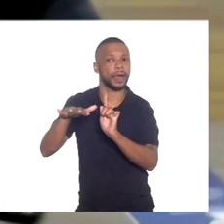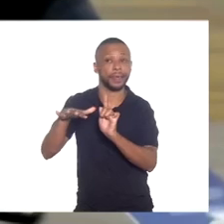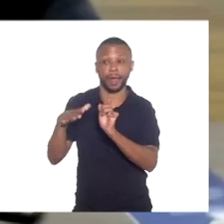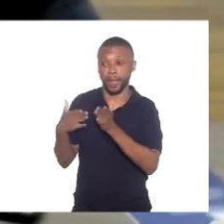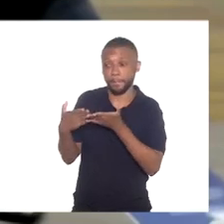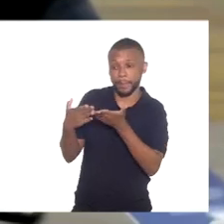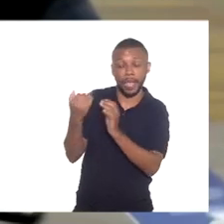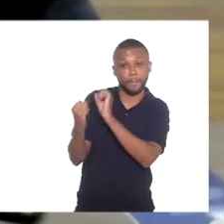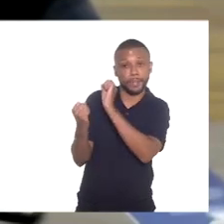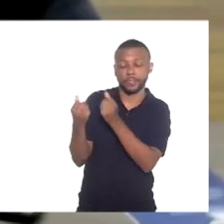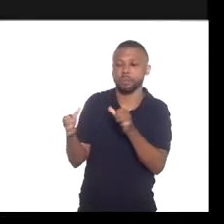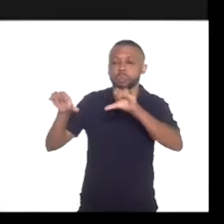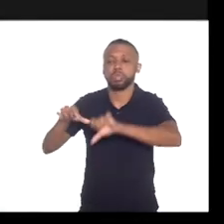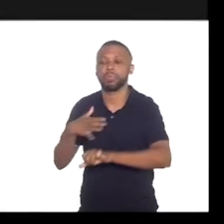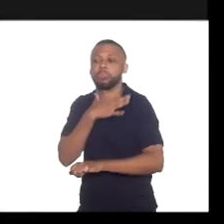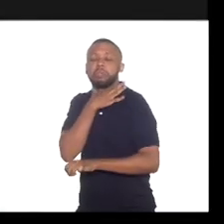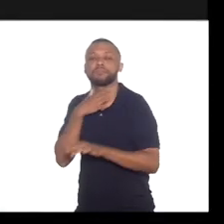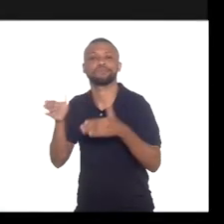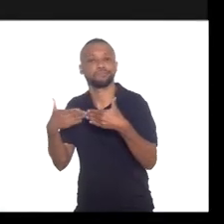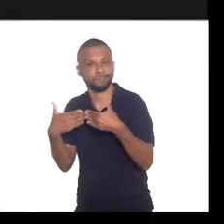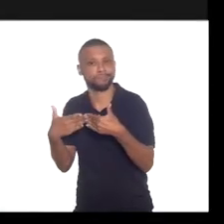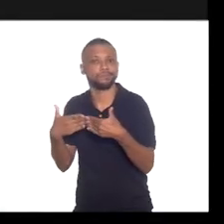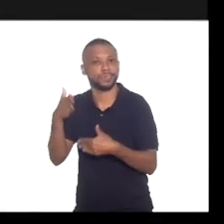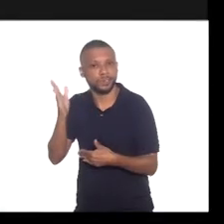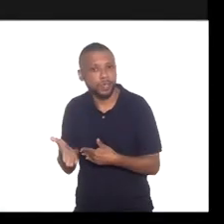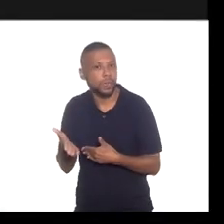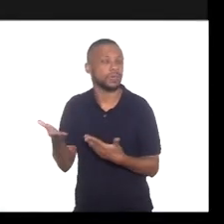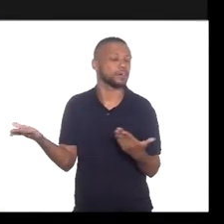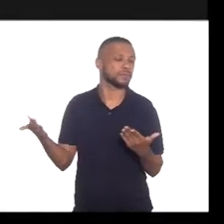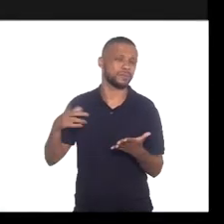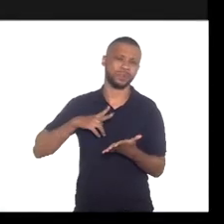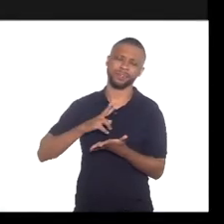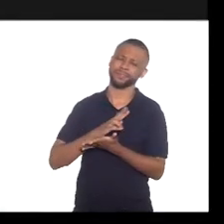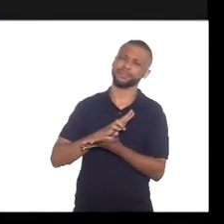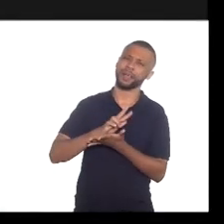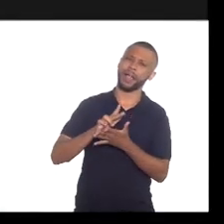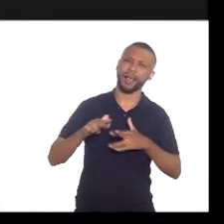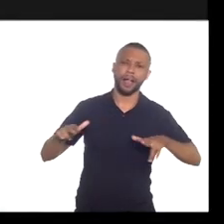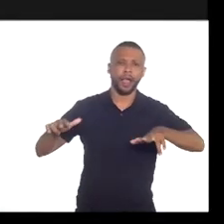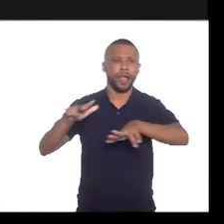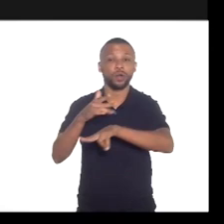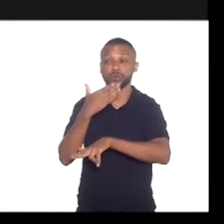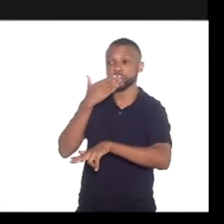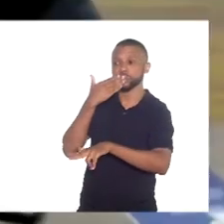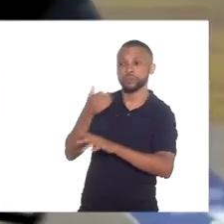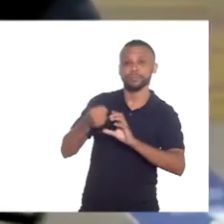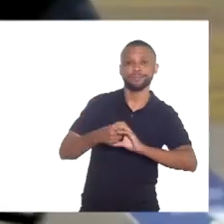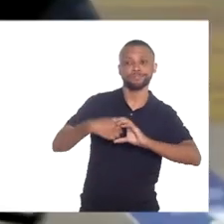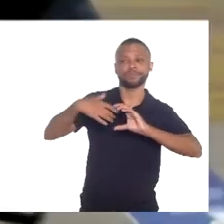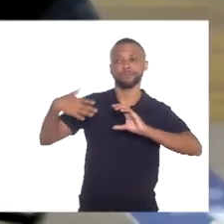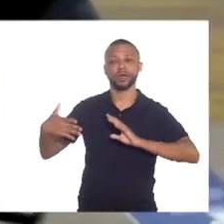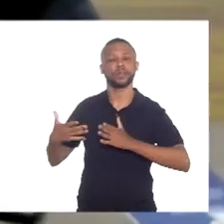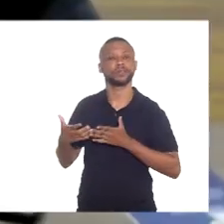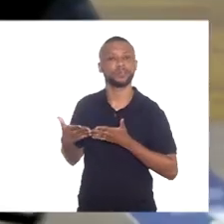que já faliram, entendeu, Luiz? Tem vários, tem todo tipo. Então, precisa